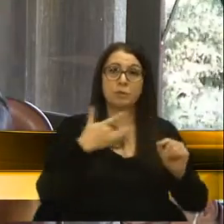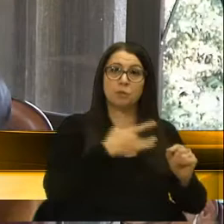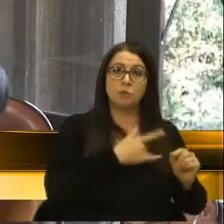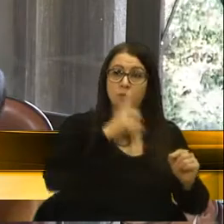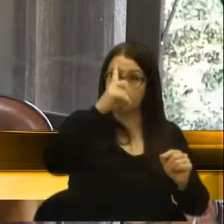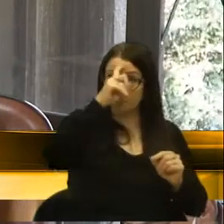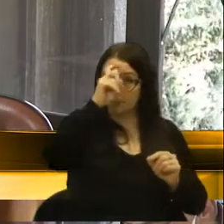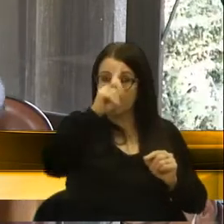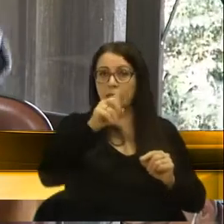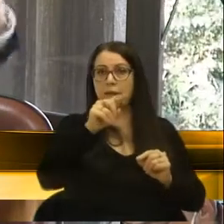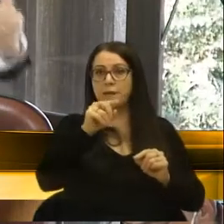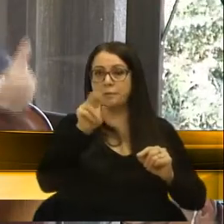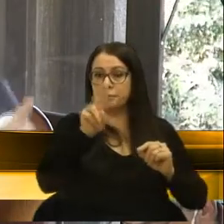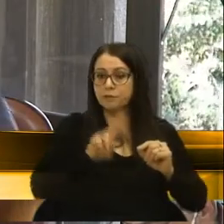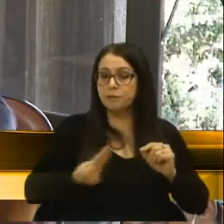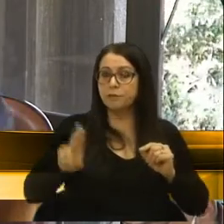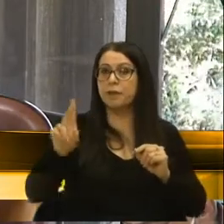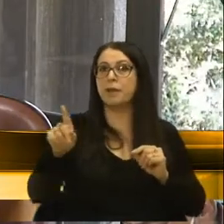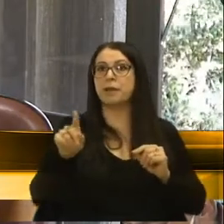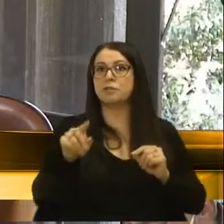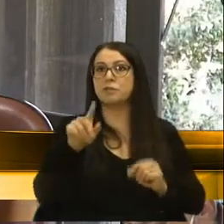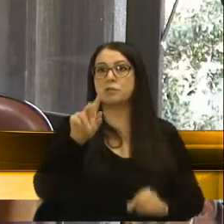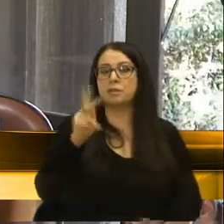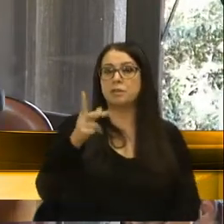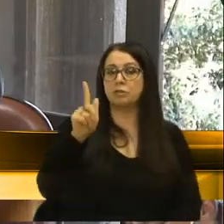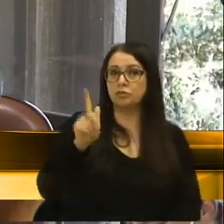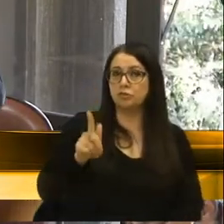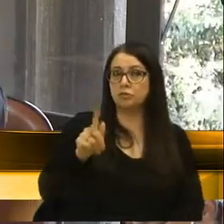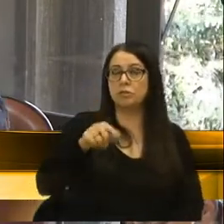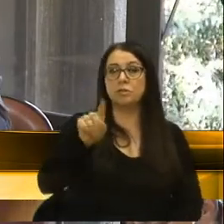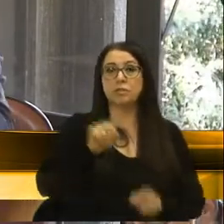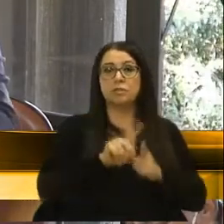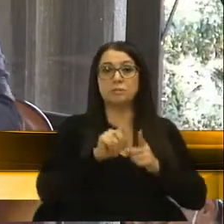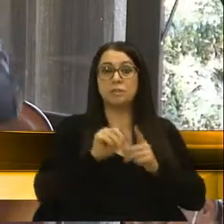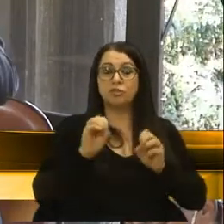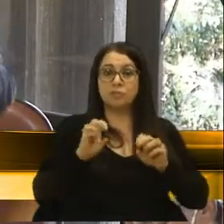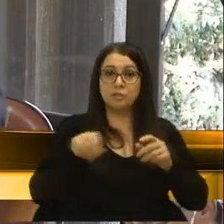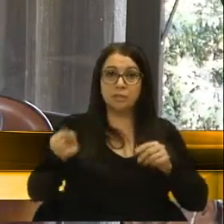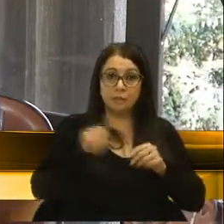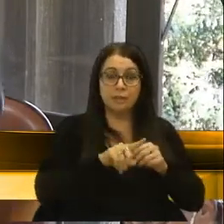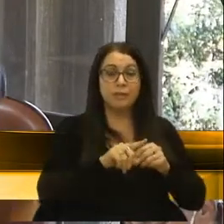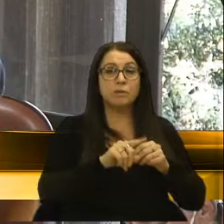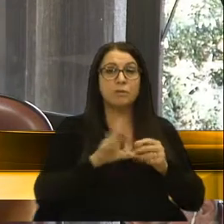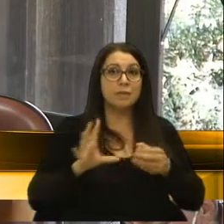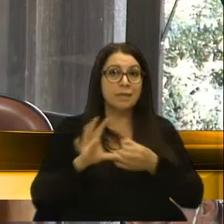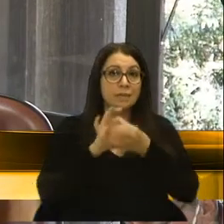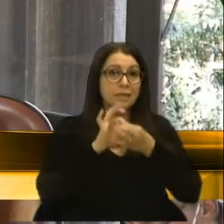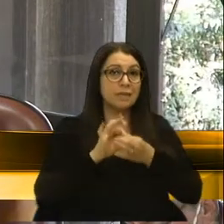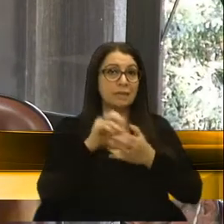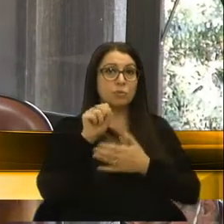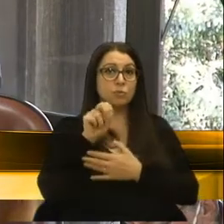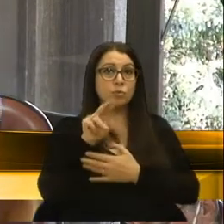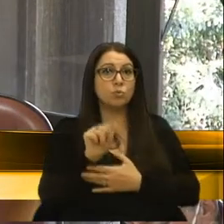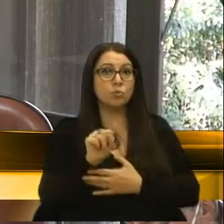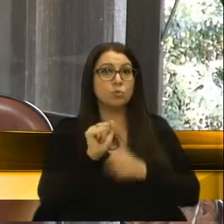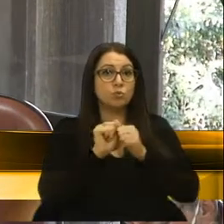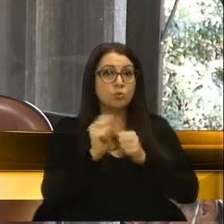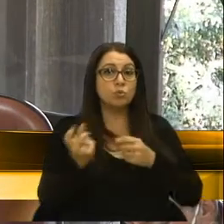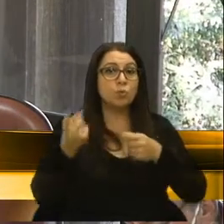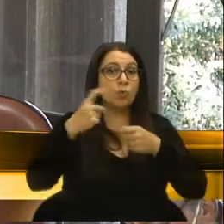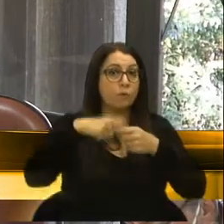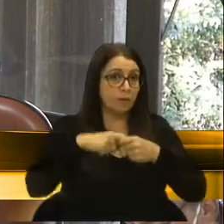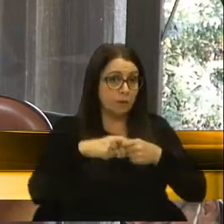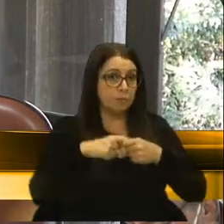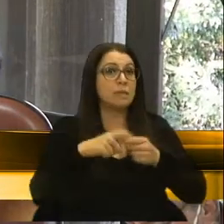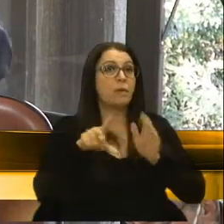hospitais universitários, o HG, por exemplo, e de ensino, integram-se ao SUS mediante convênio. Então,